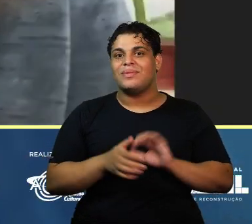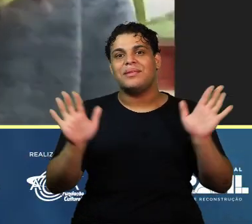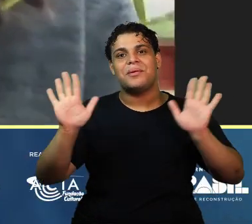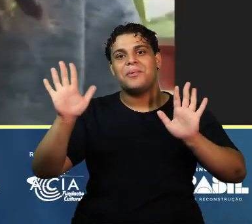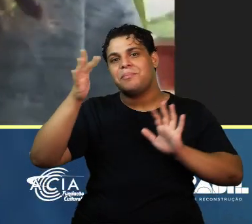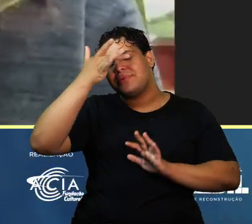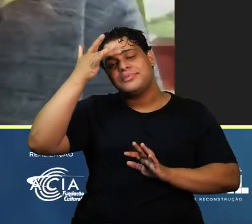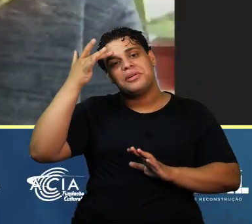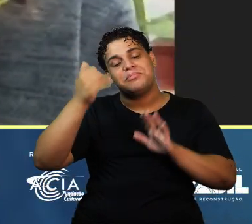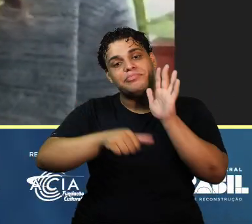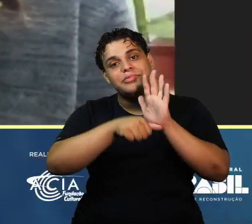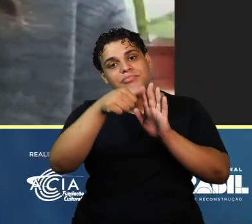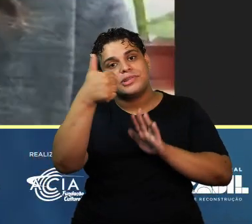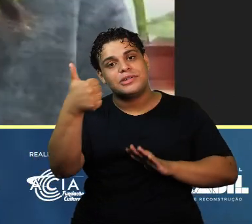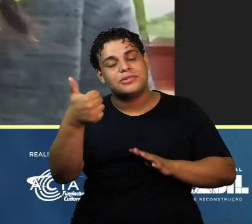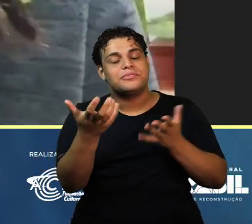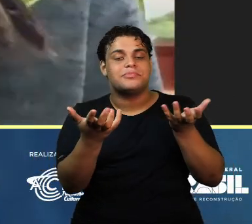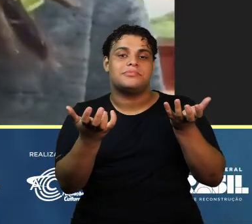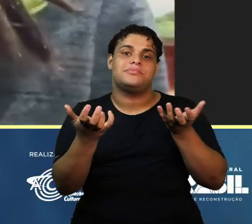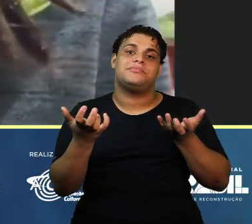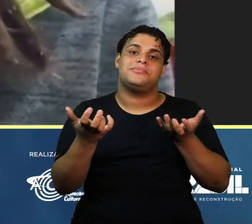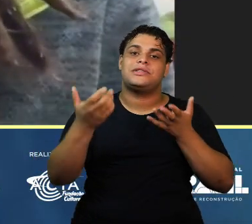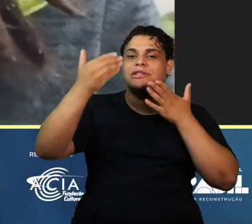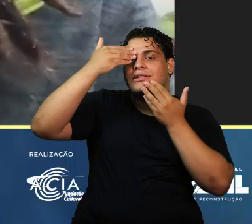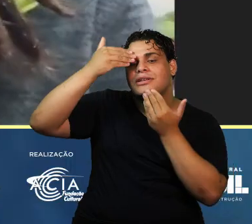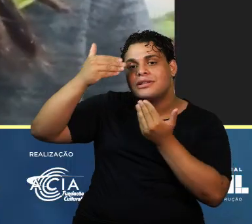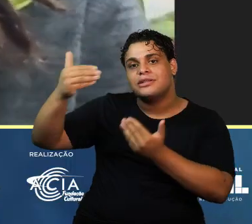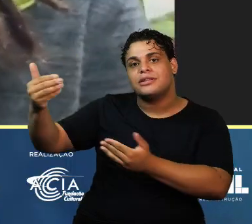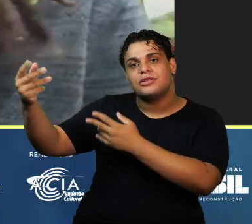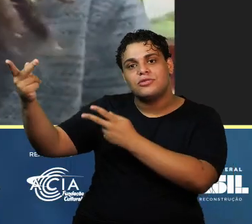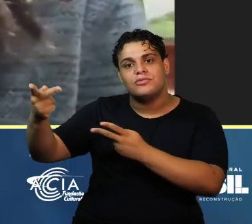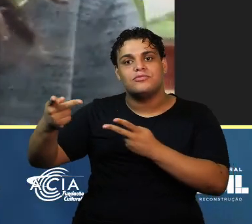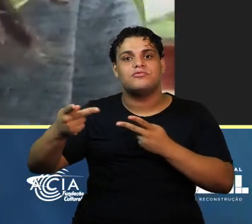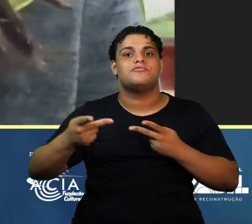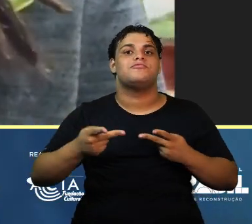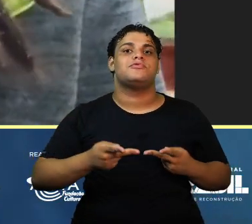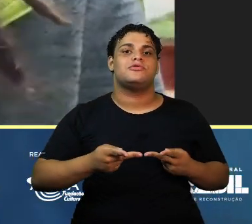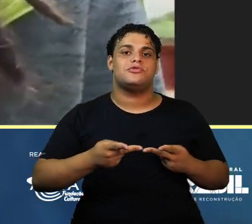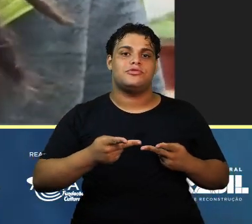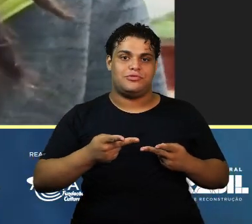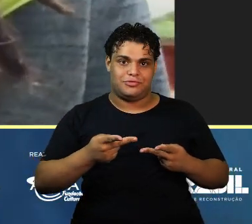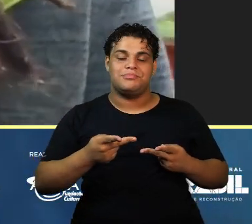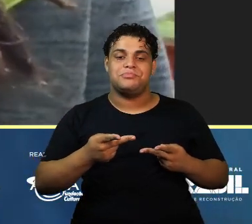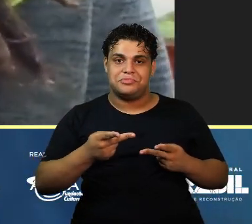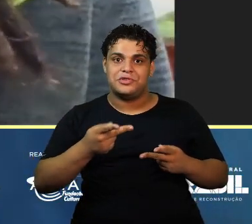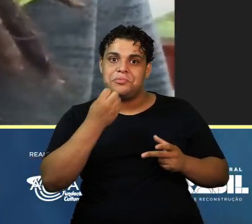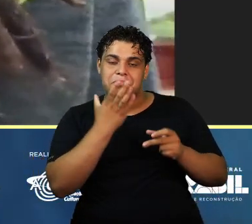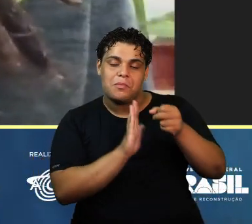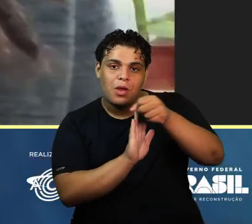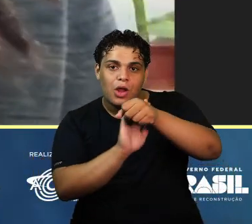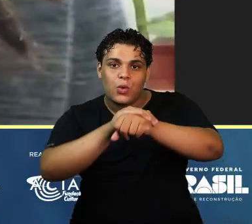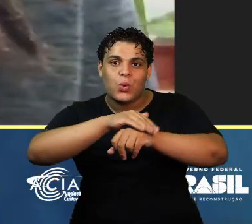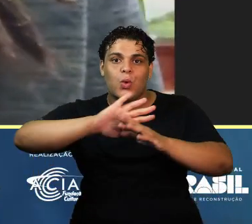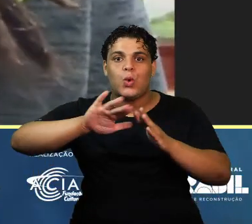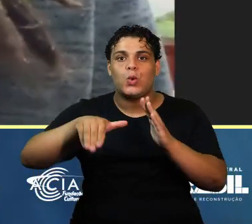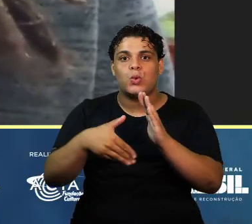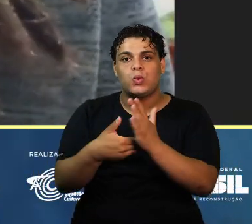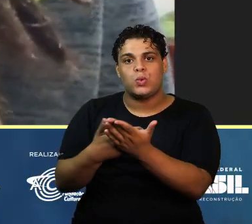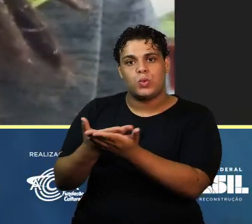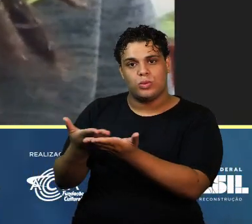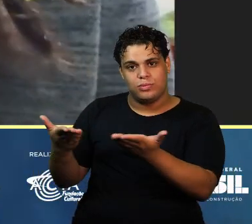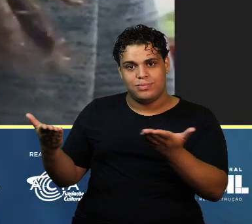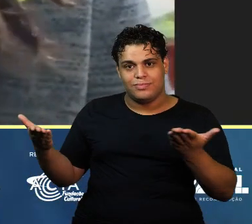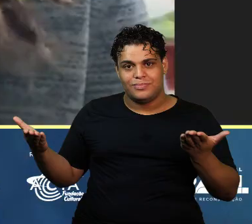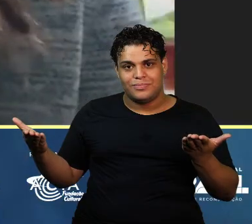Pessoal, primeiro eu gostaria de agradecer o convite, dar boa noite a todos e todas